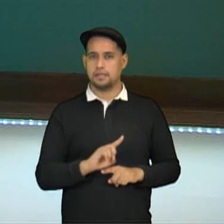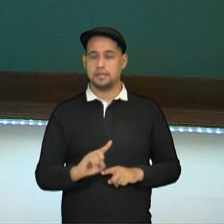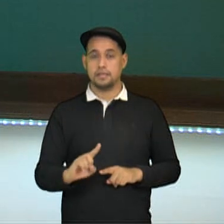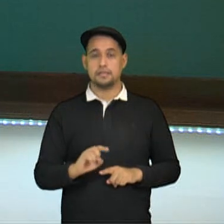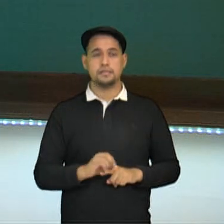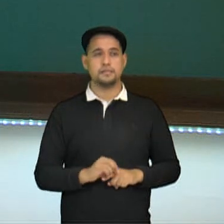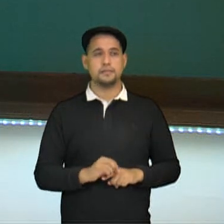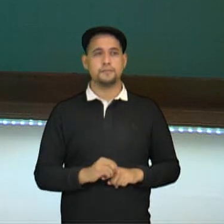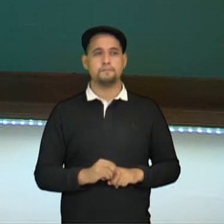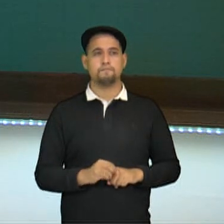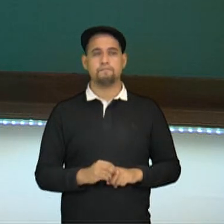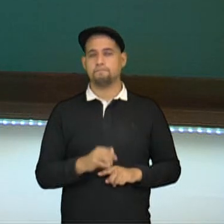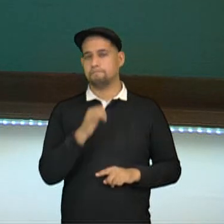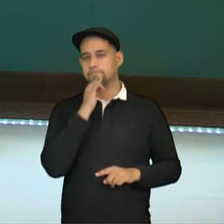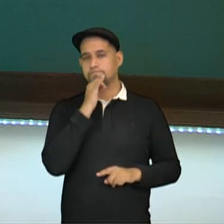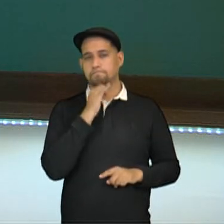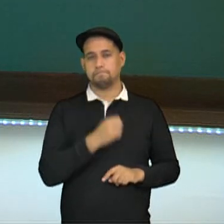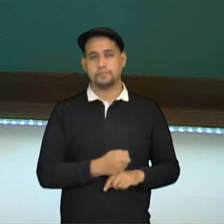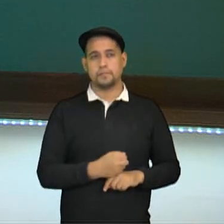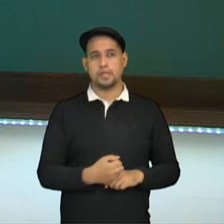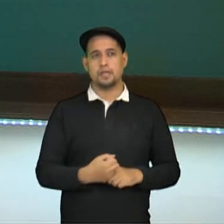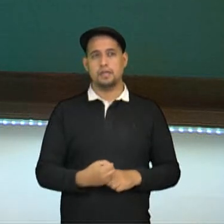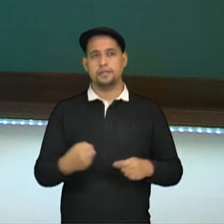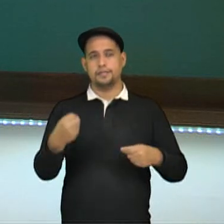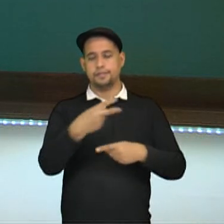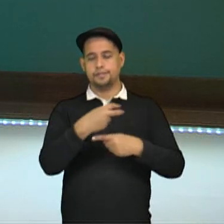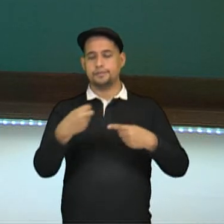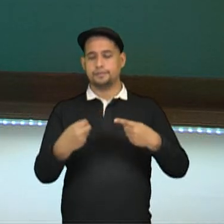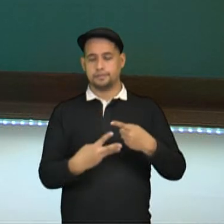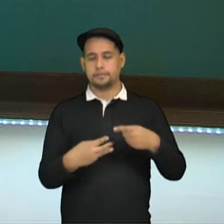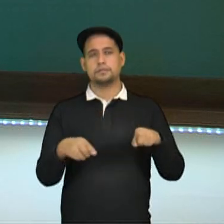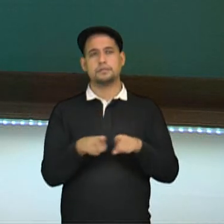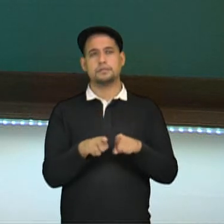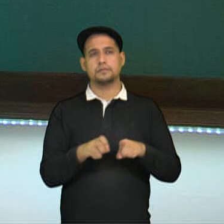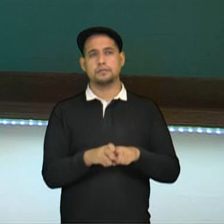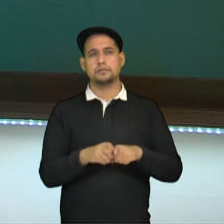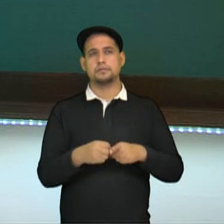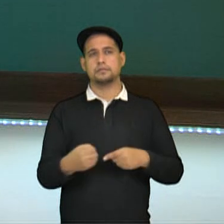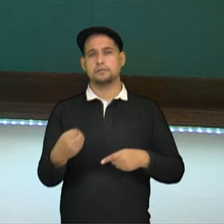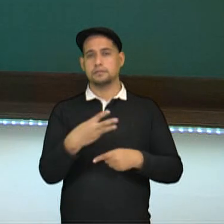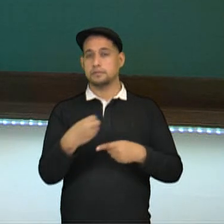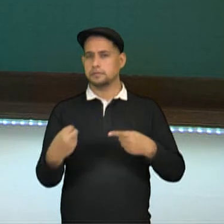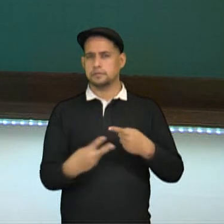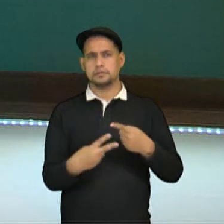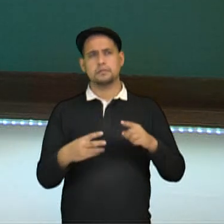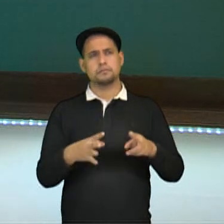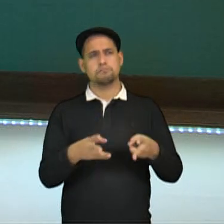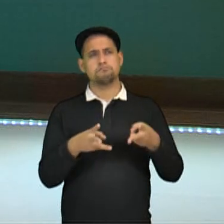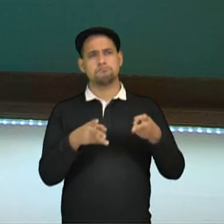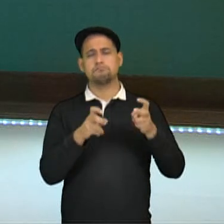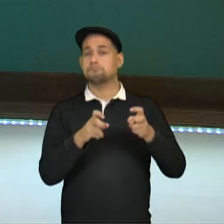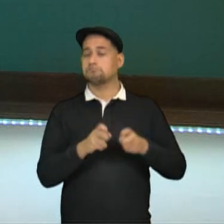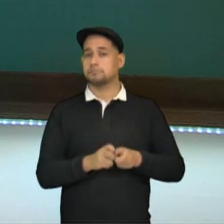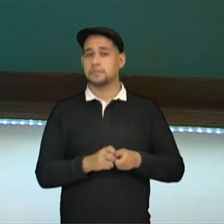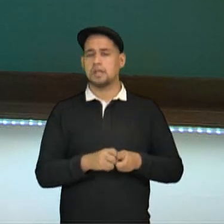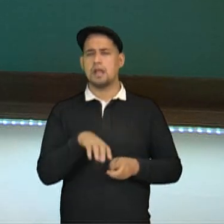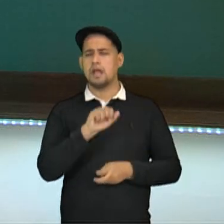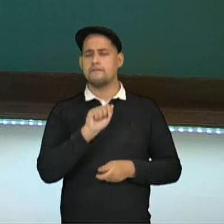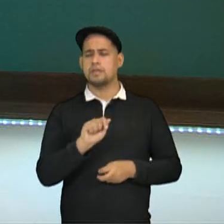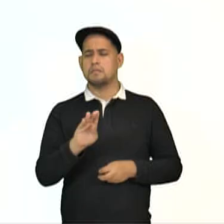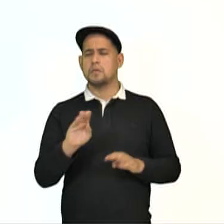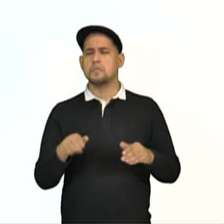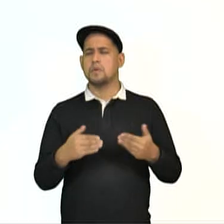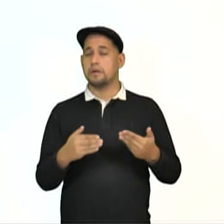de 2 por 3 e de 3 por 2. Ele quer que a gente determine A vezes B. Então, como